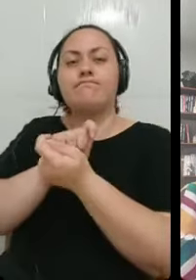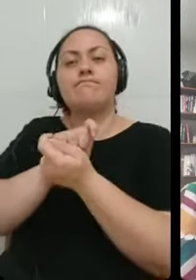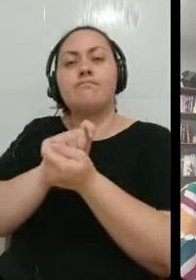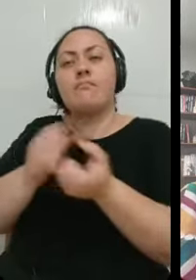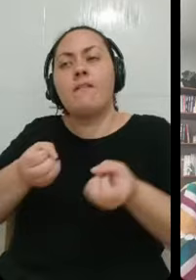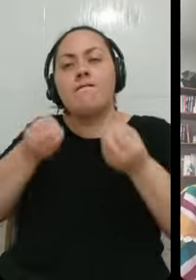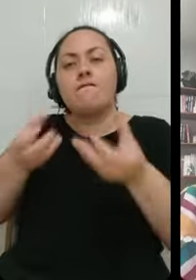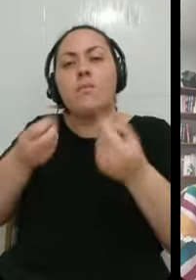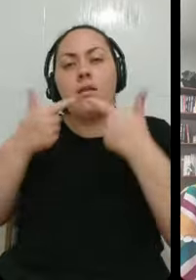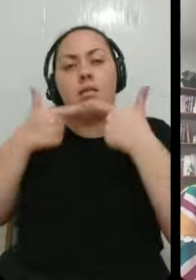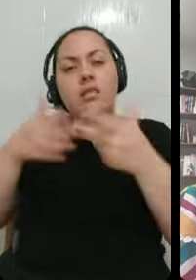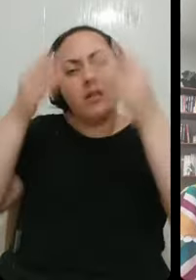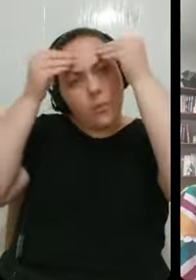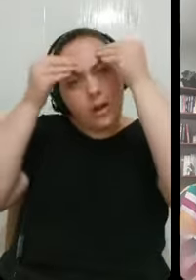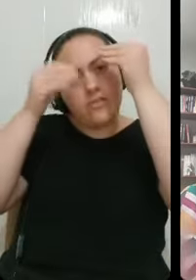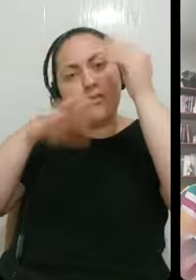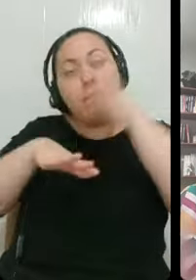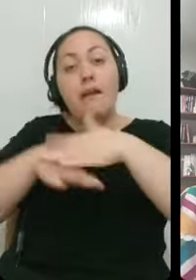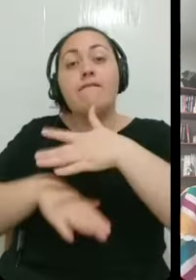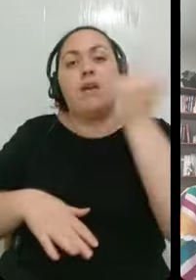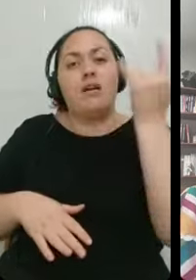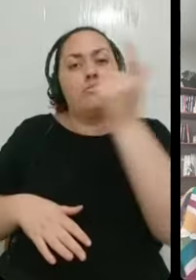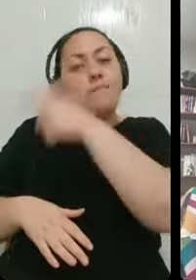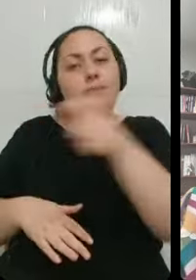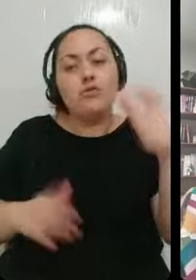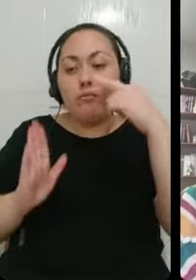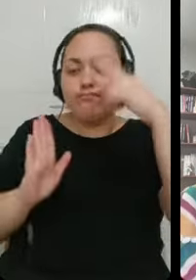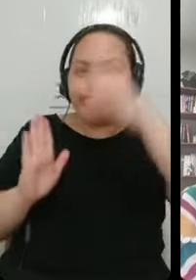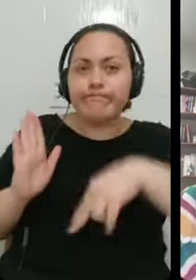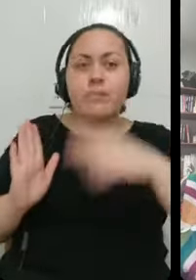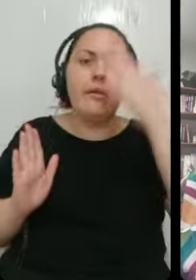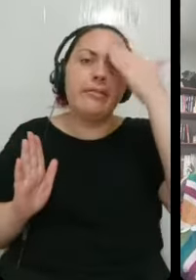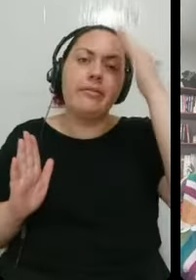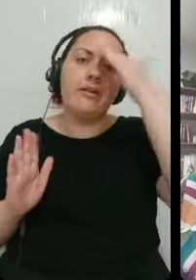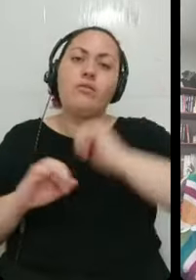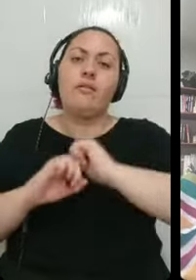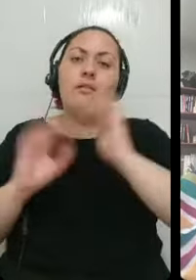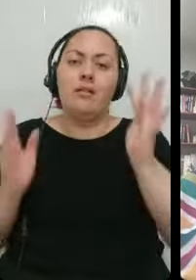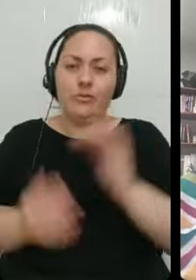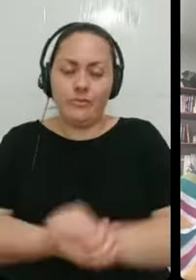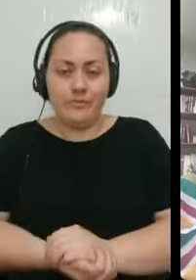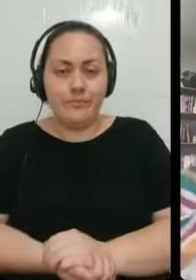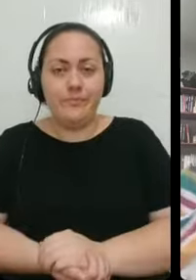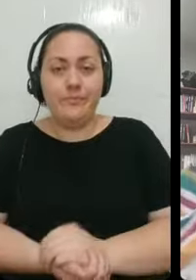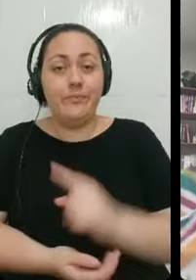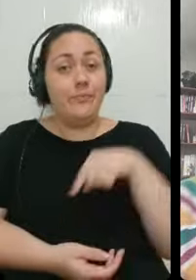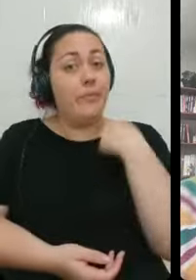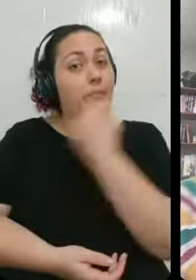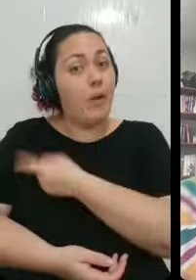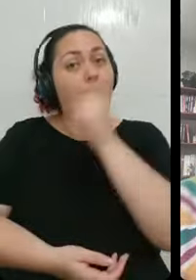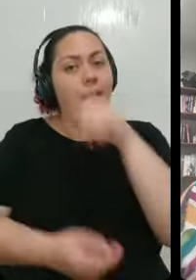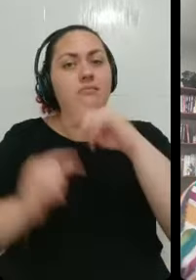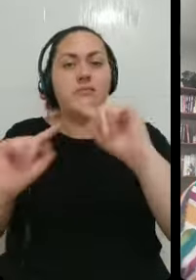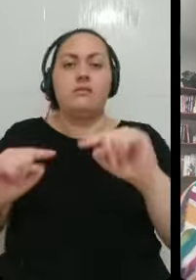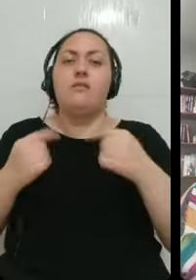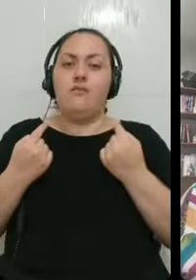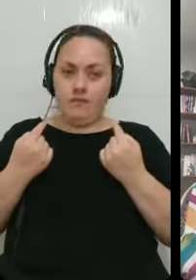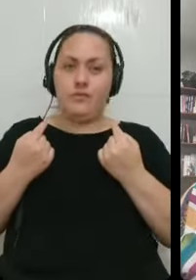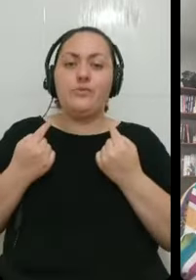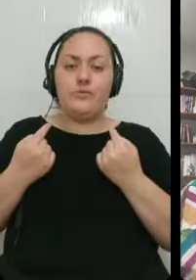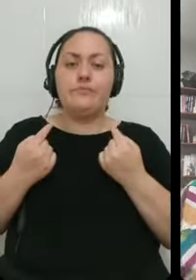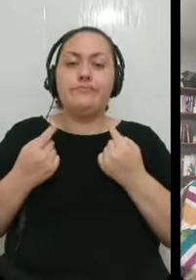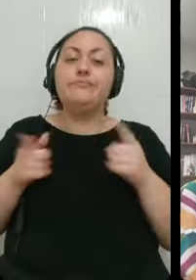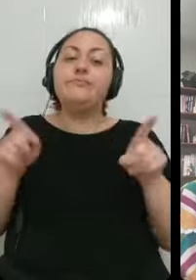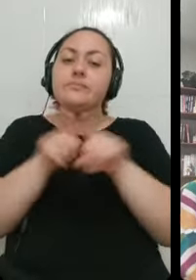seja de fácil entendimento, né? Então, para a gente, um dos maiores desafios é isso, né? E também eu acho